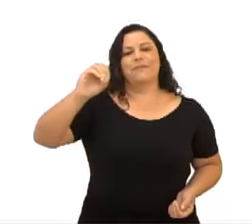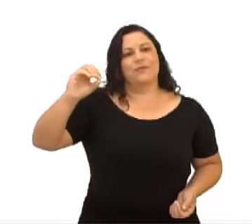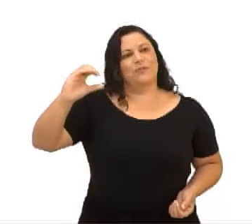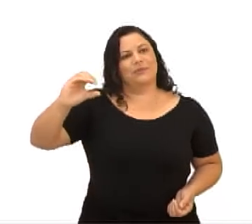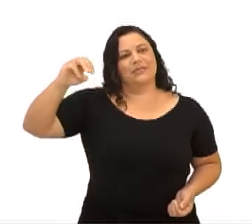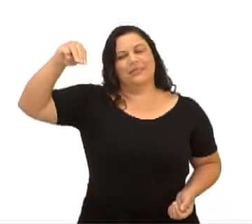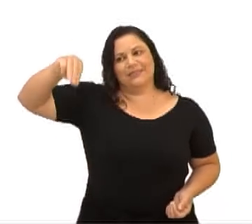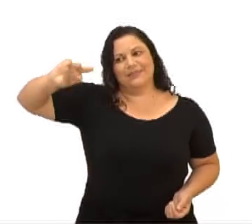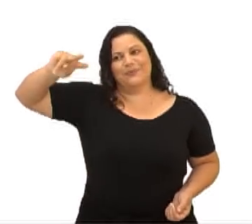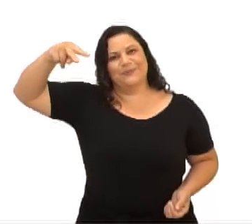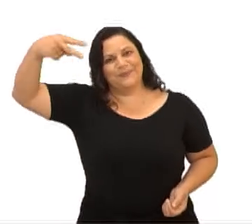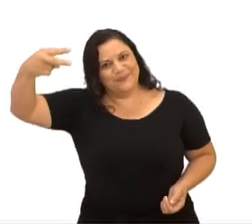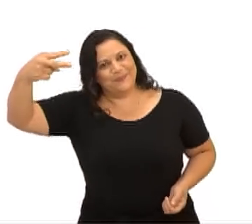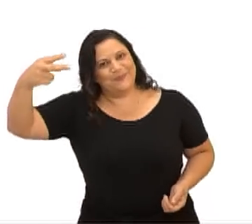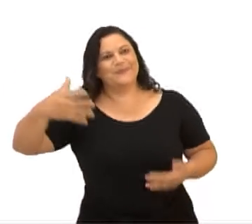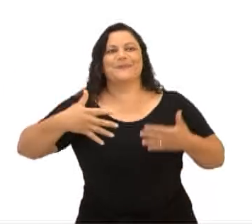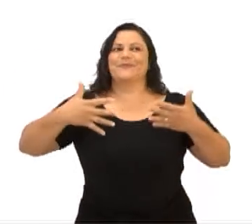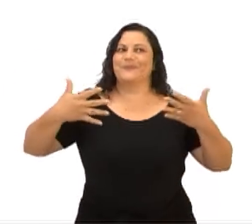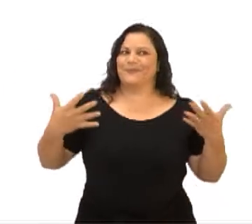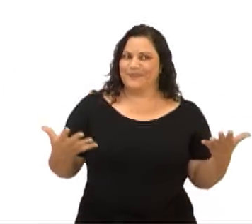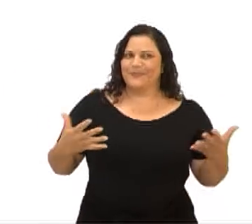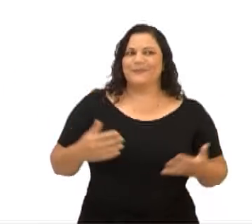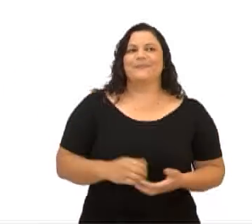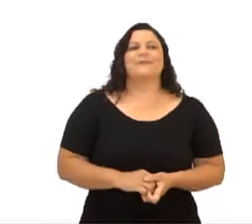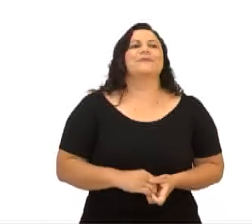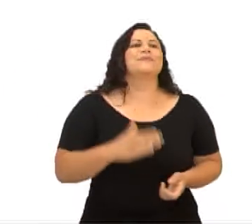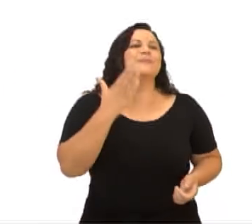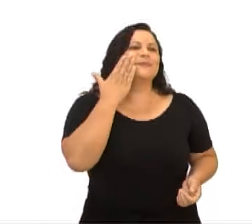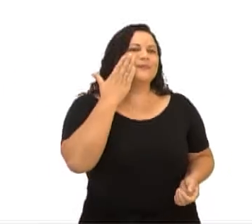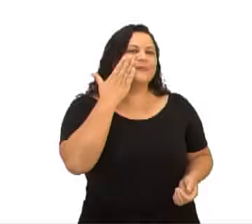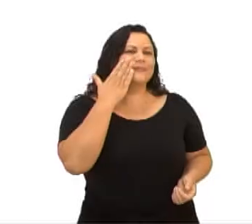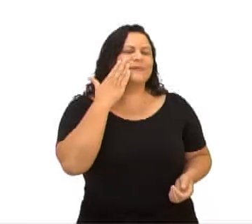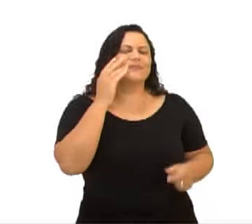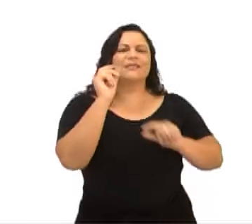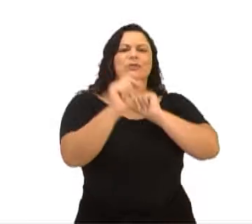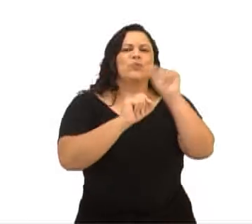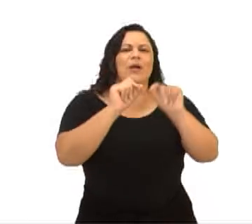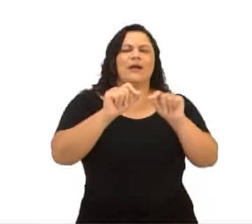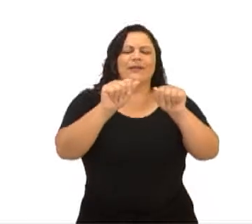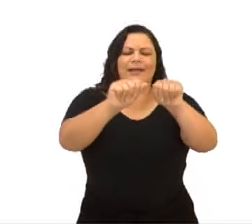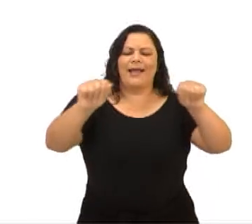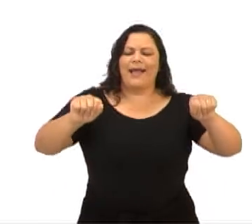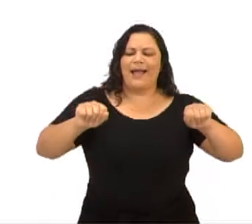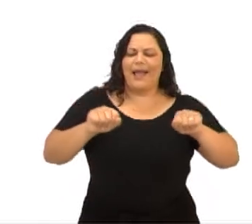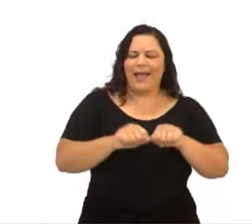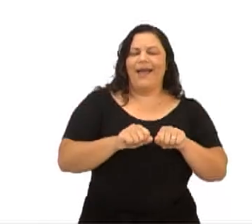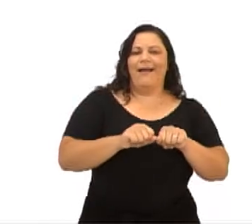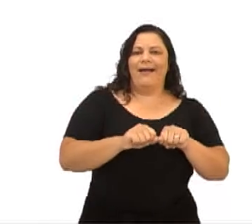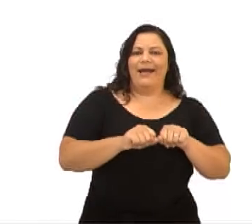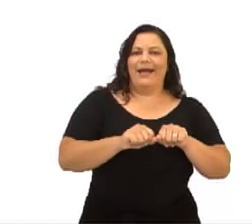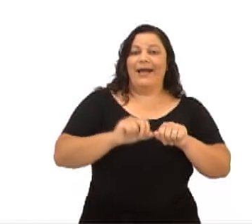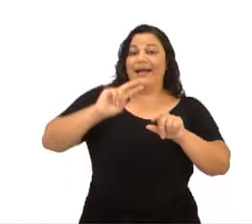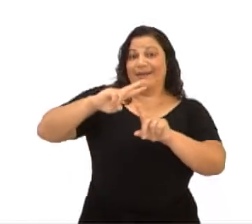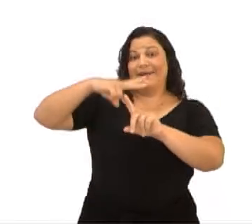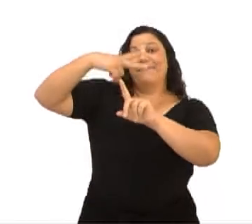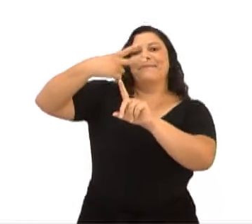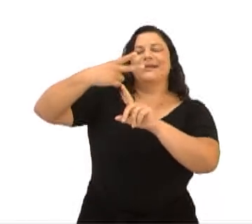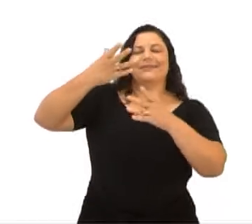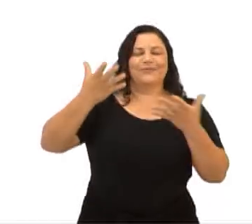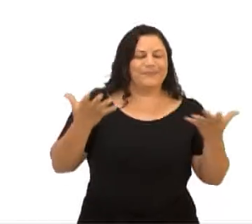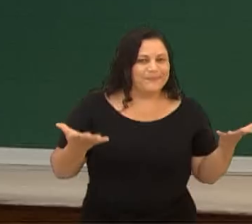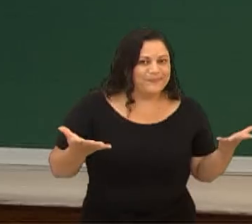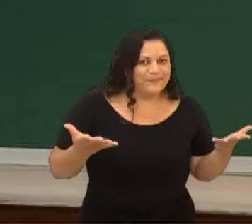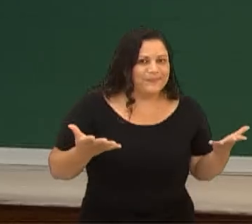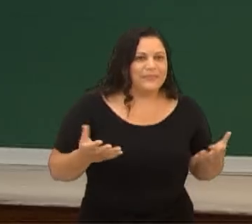quadrados. Ou seja, eu quero saber qual é a área em metros quadrados do vitral que eu vou estar